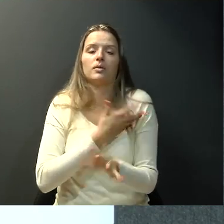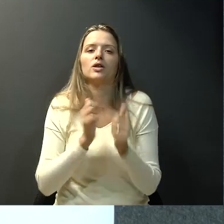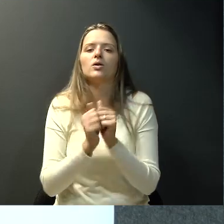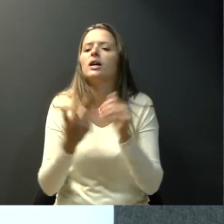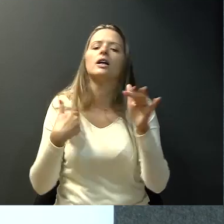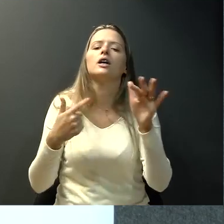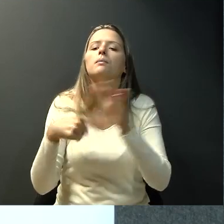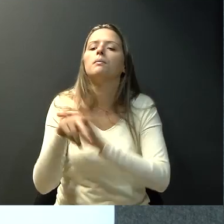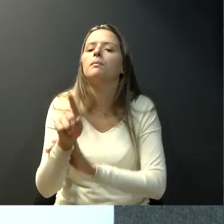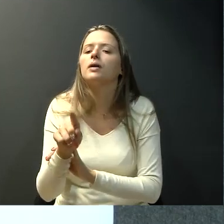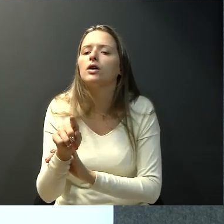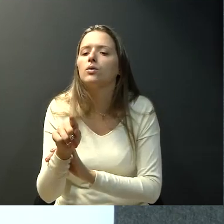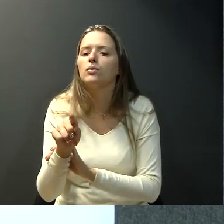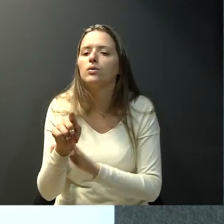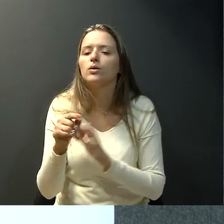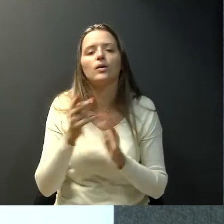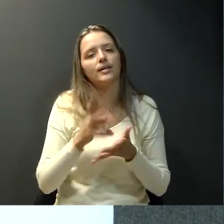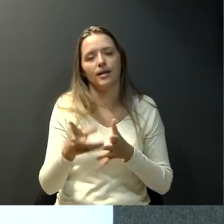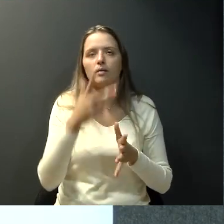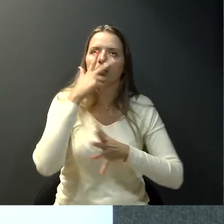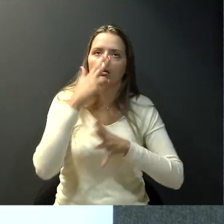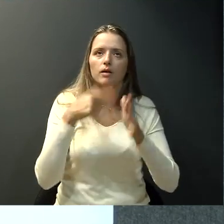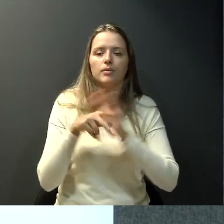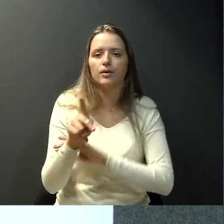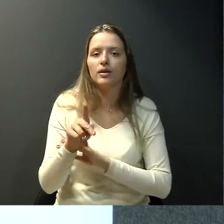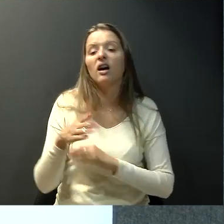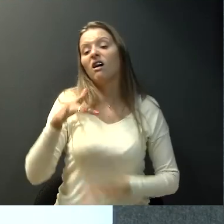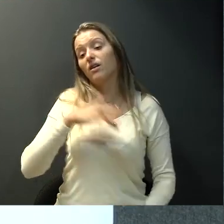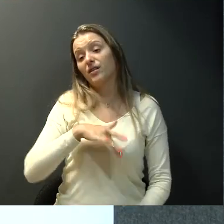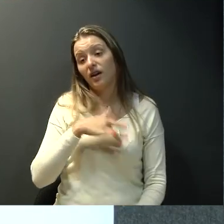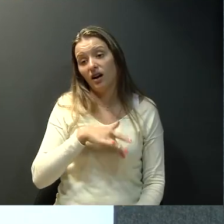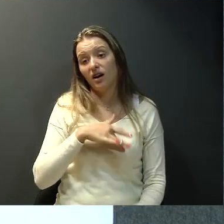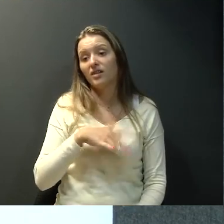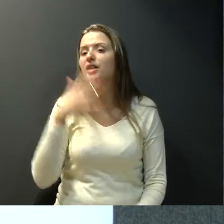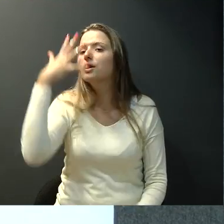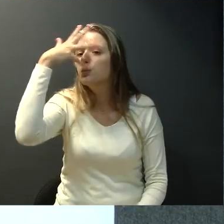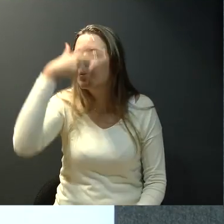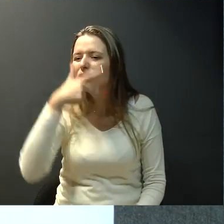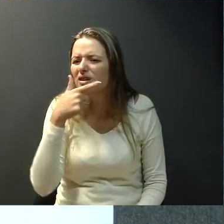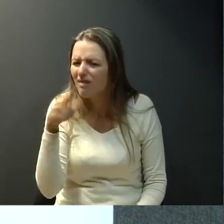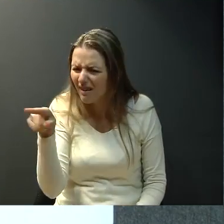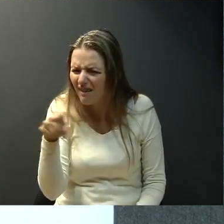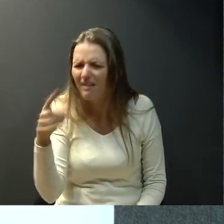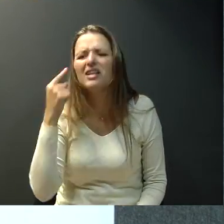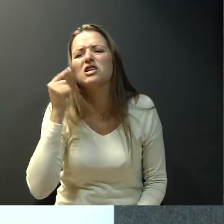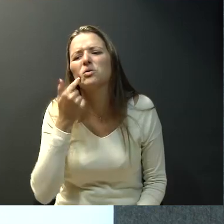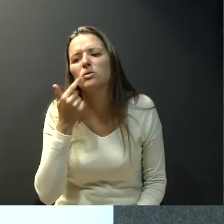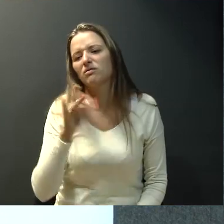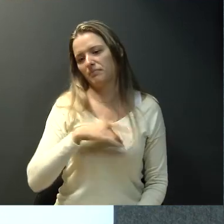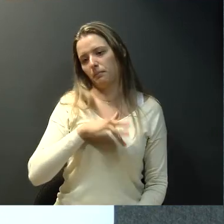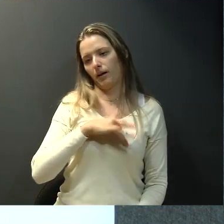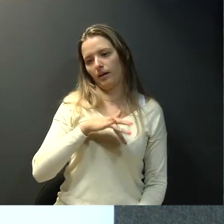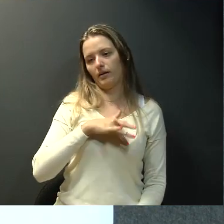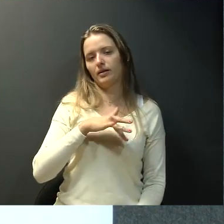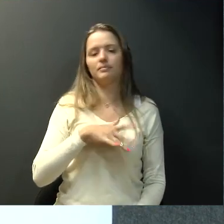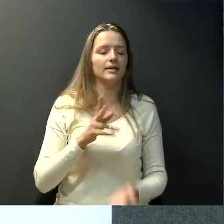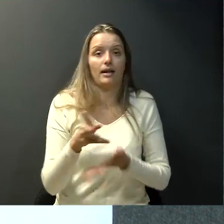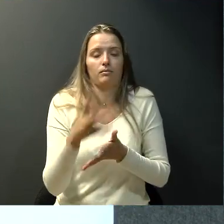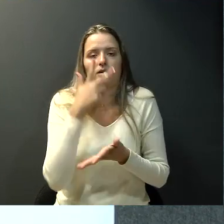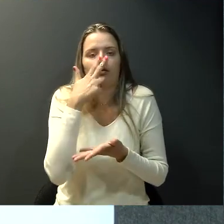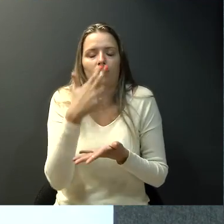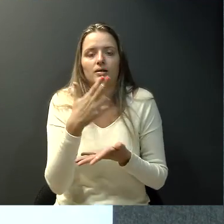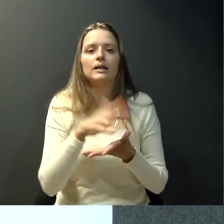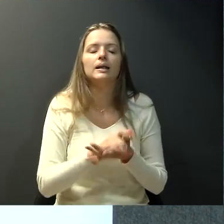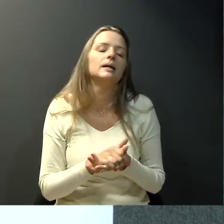eles perguntaram, uma mulher parou porque sempre era a mesma pergunta. Ai, coitados, que bonitos, eles são surdos, que pena, sempre era essa